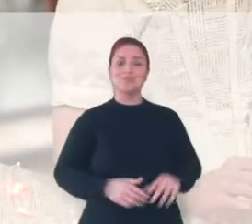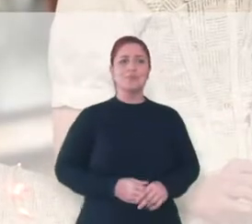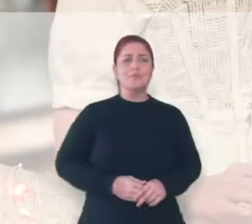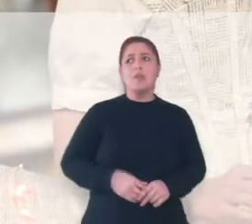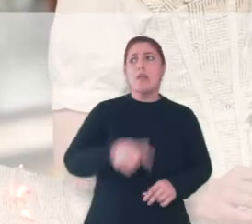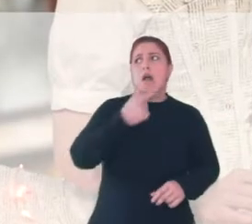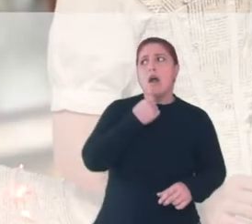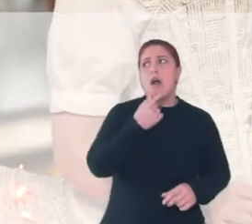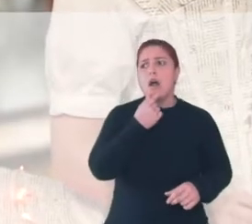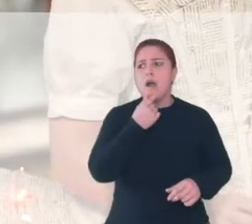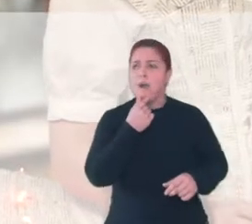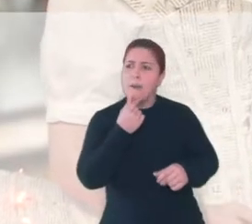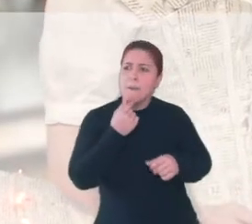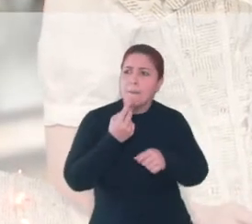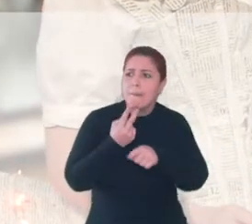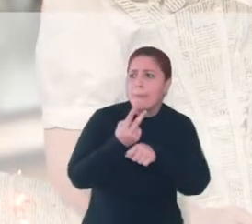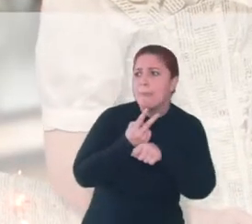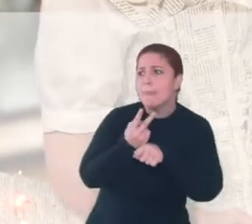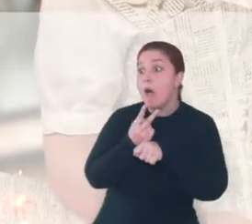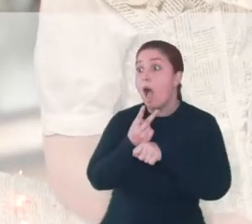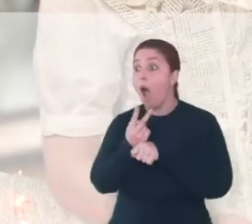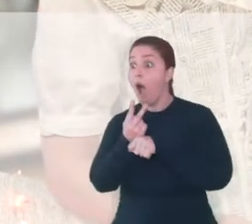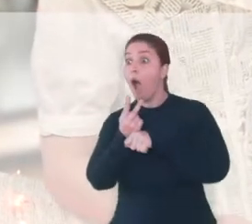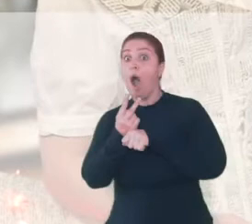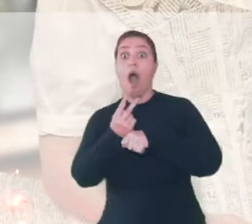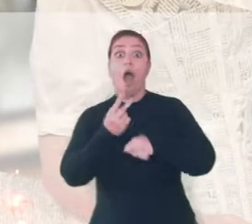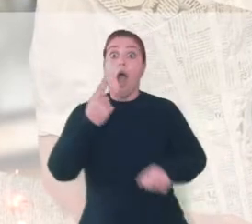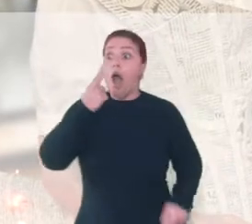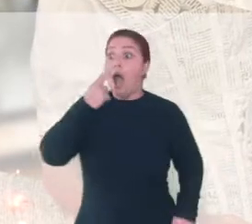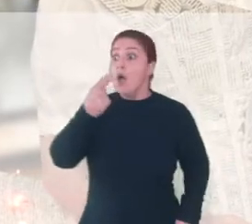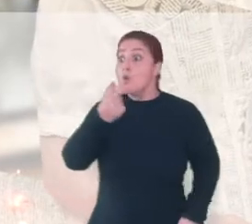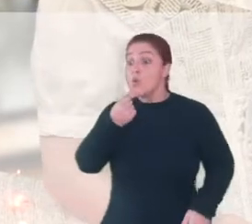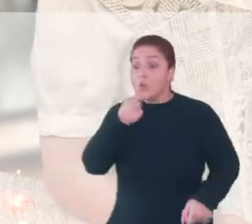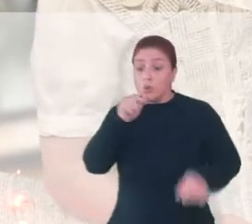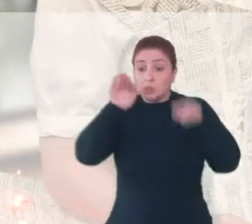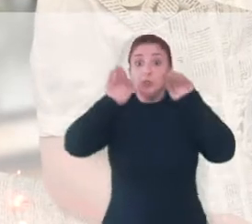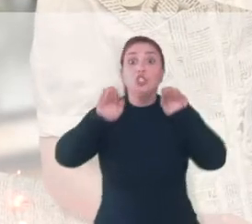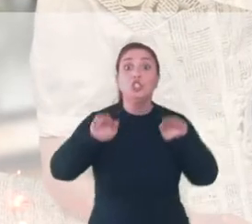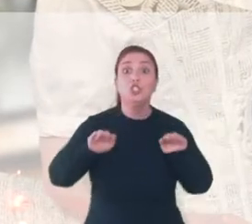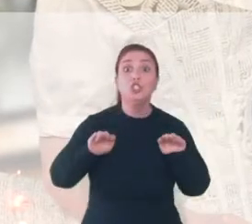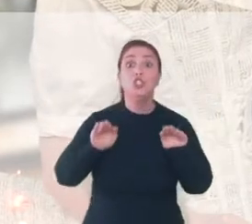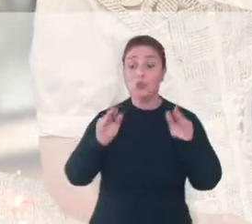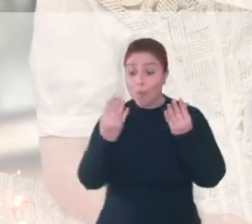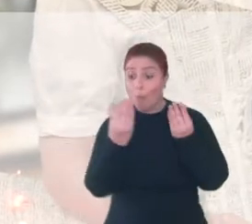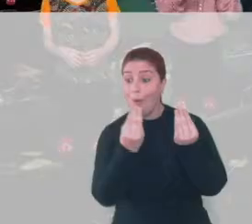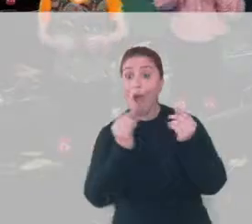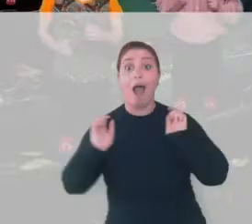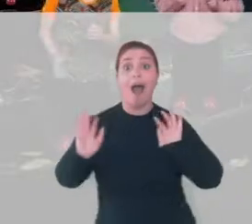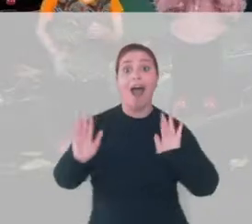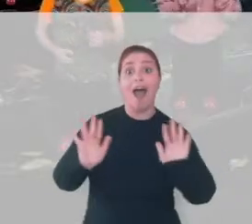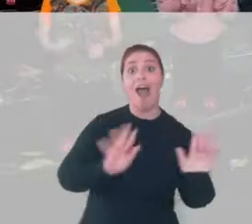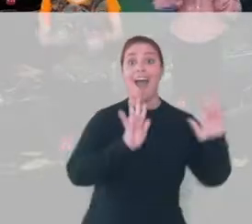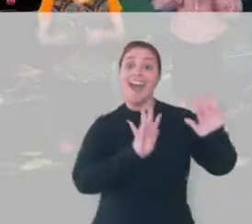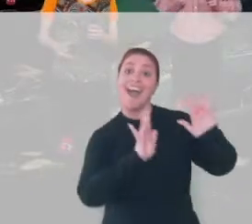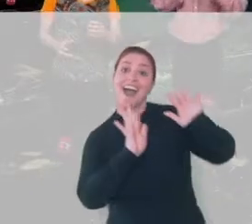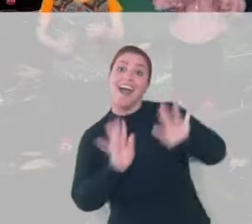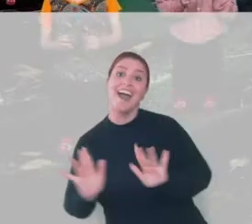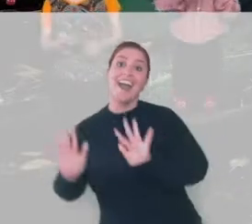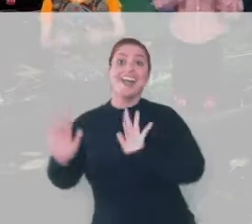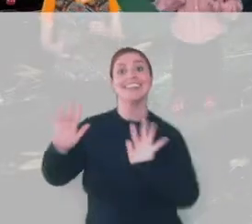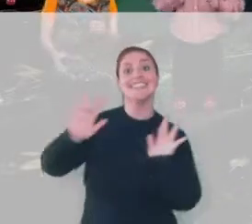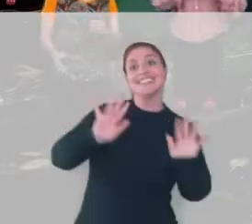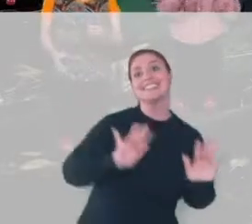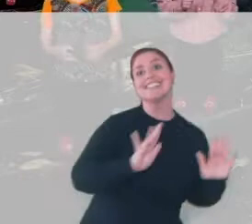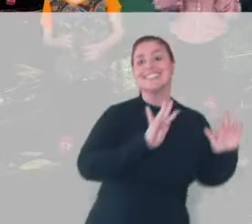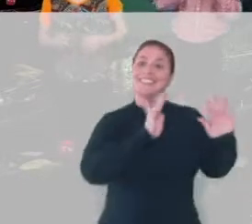Ele foi se aproximando e viu uma porção de homenzinhos cantando e dançando, muito animados. Segunda e